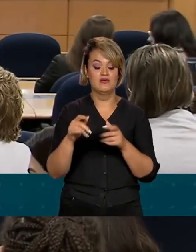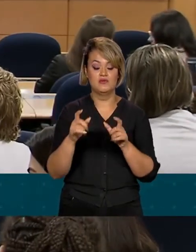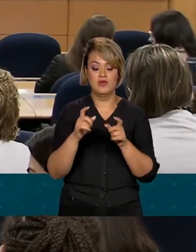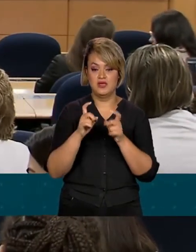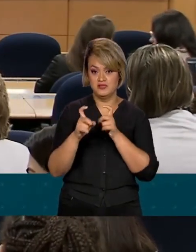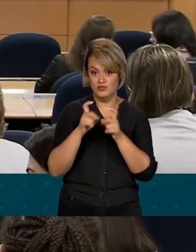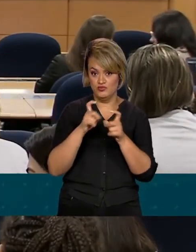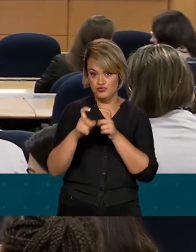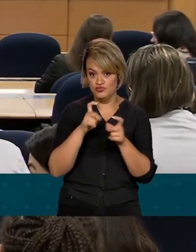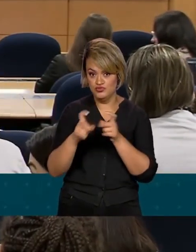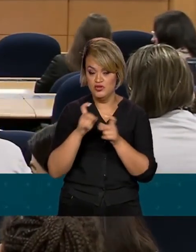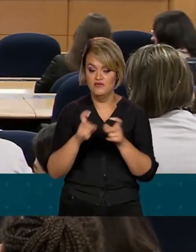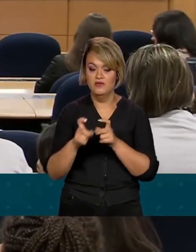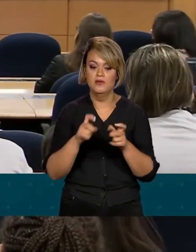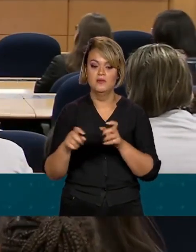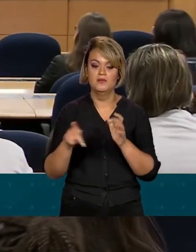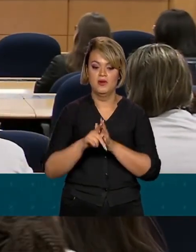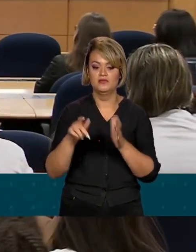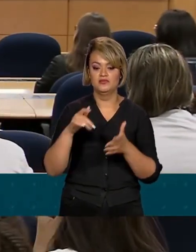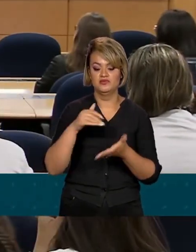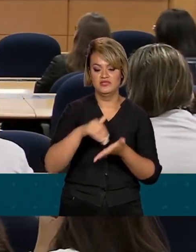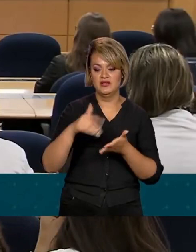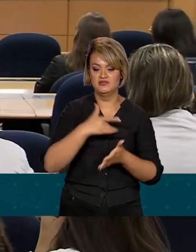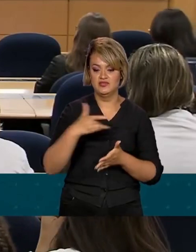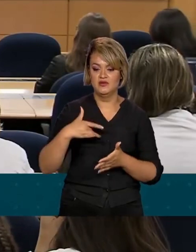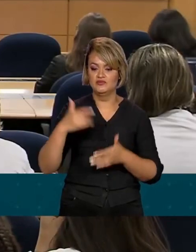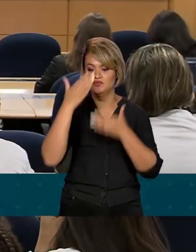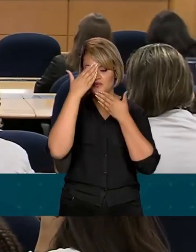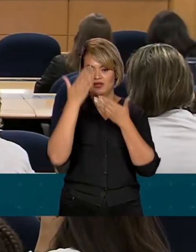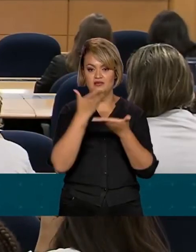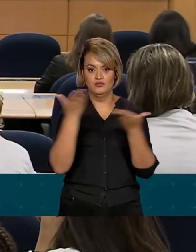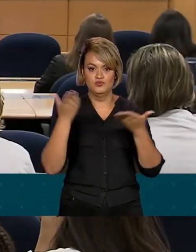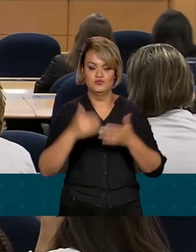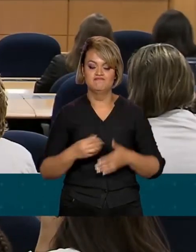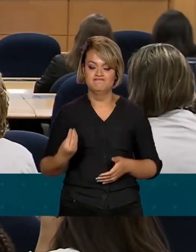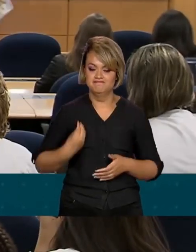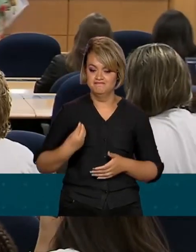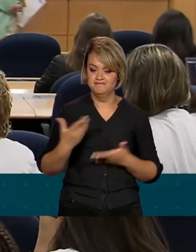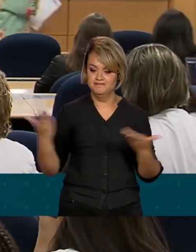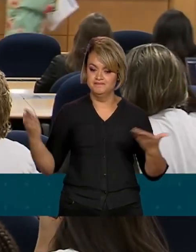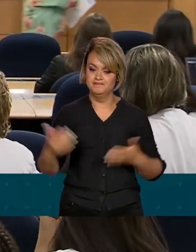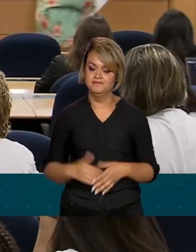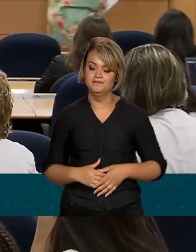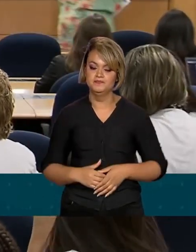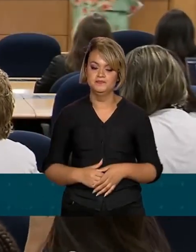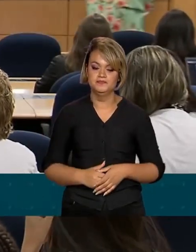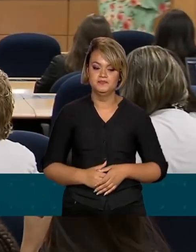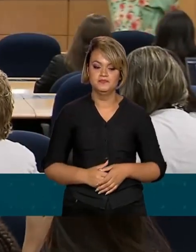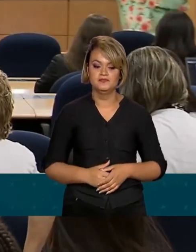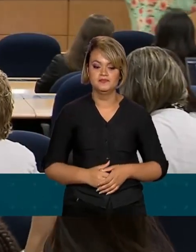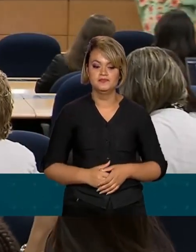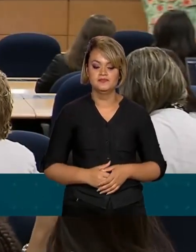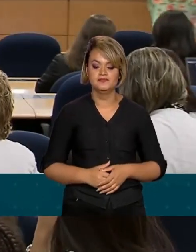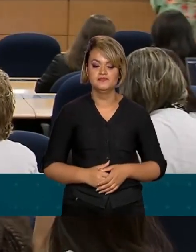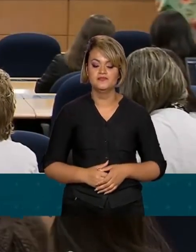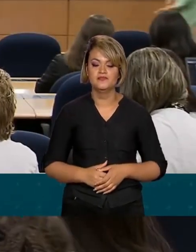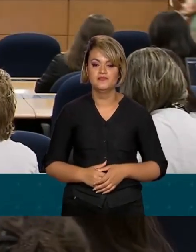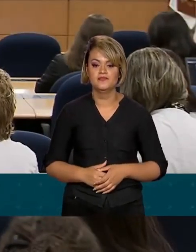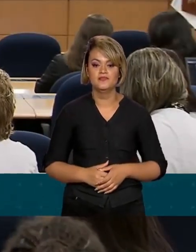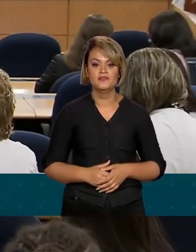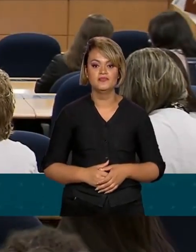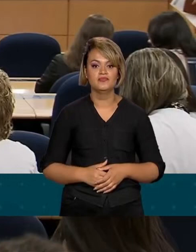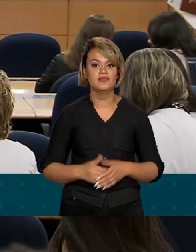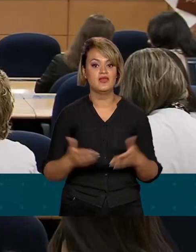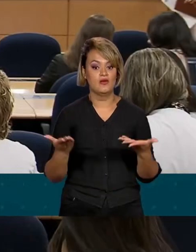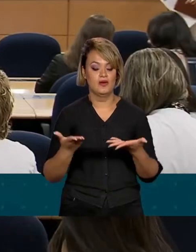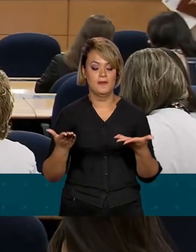Nacional de Secretários de Saúde. Muito obrigada pela presença de todos. E a gente agora vai